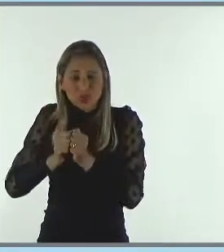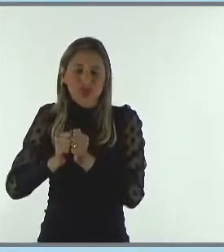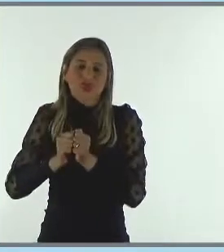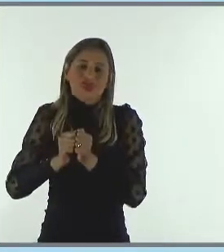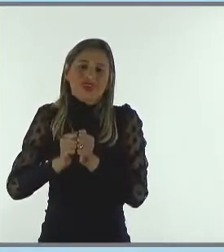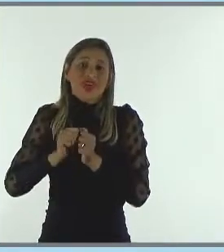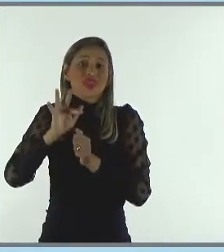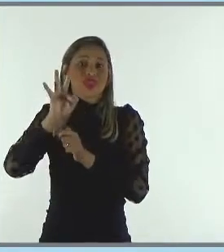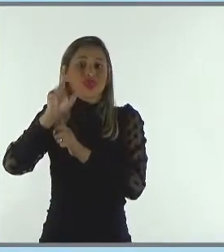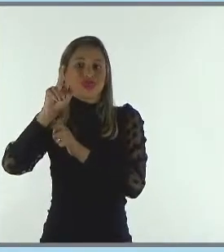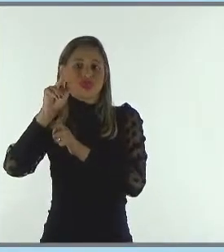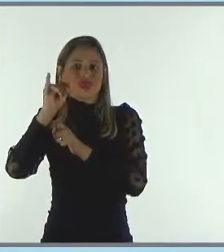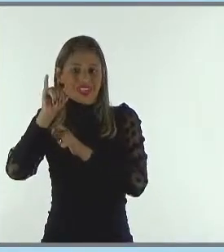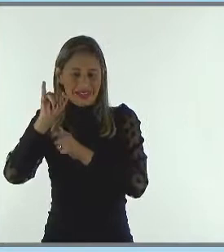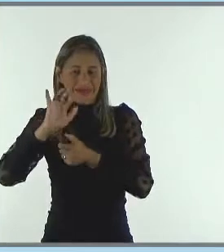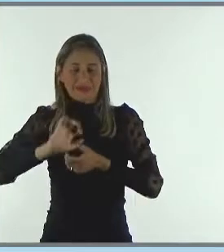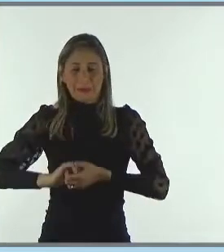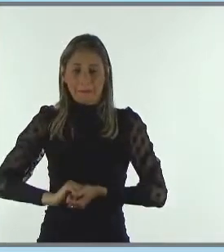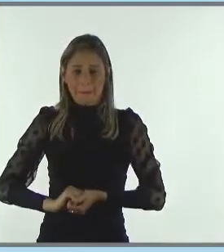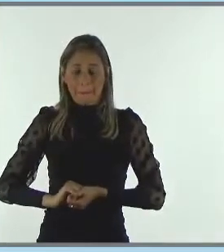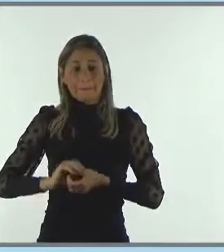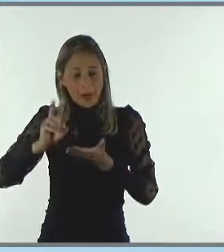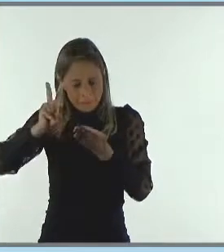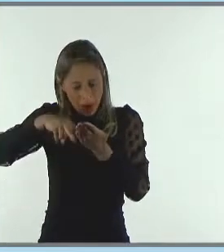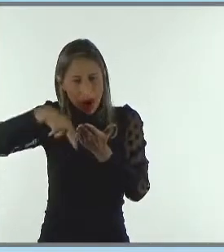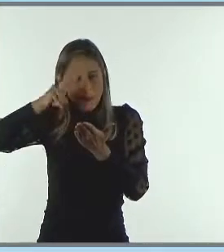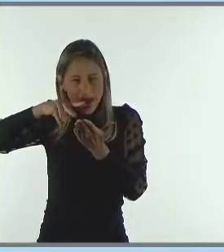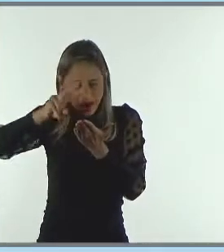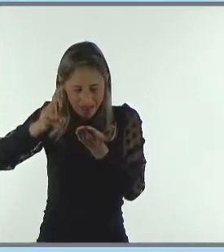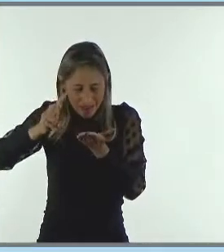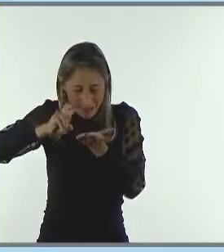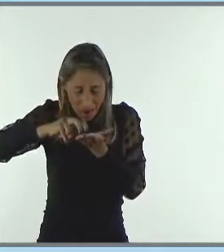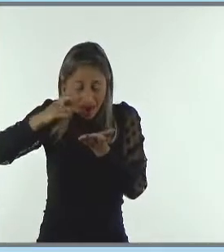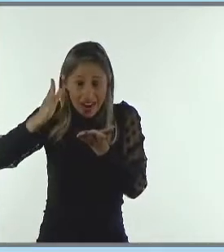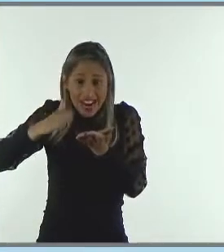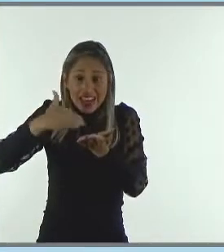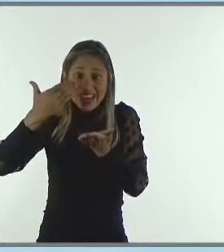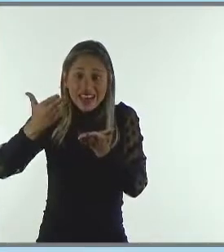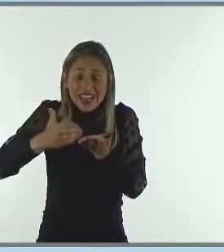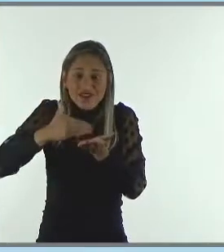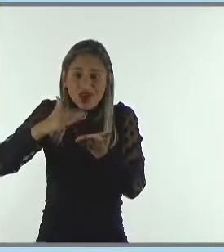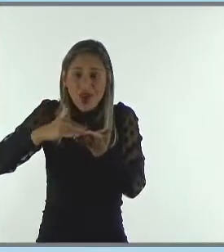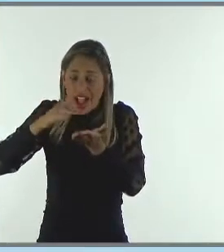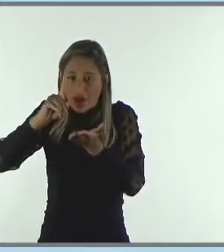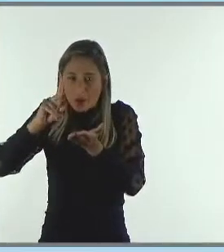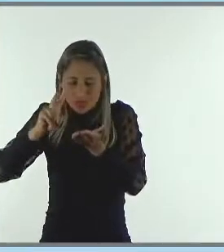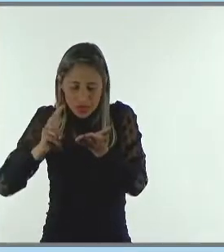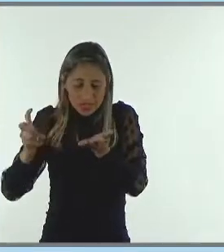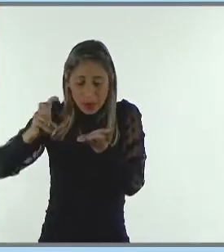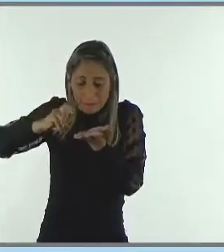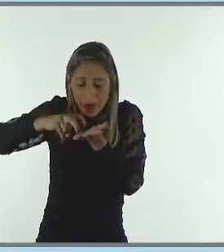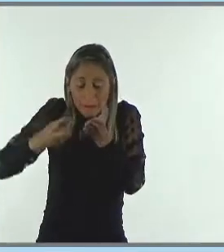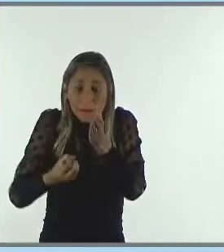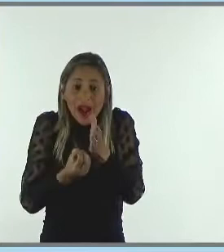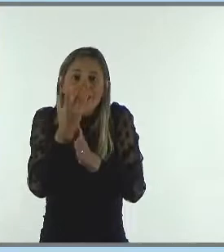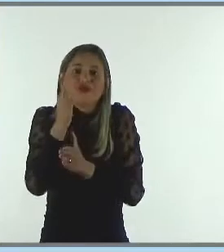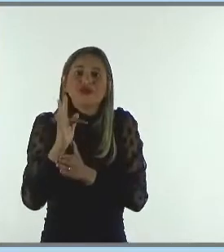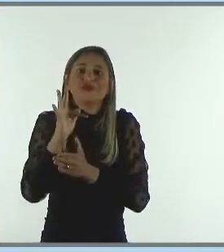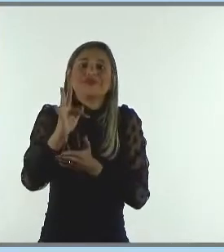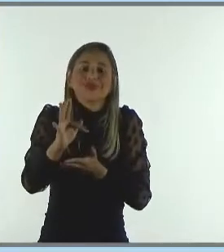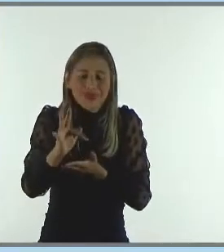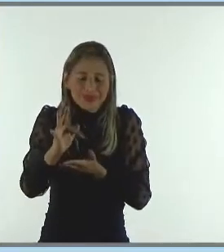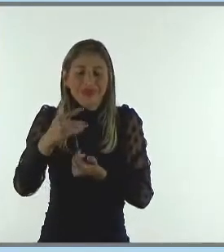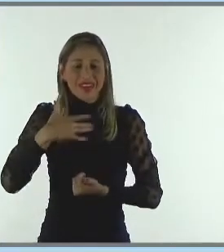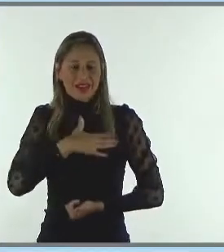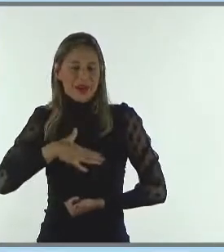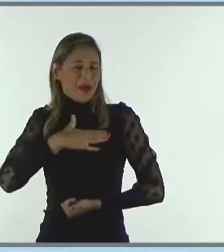do FLI, virando a página, livre e leitura, tecendo amanhãs, e um